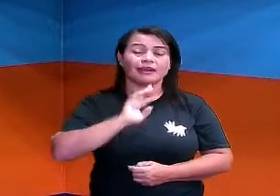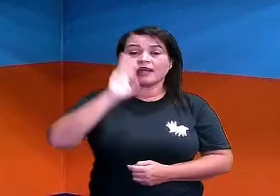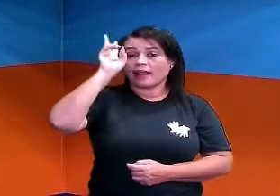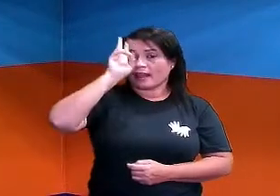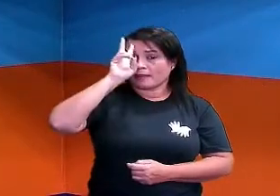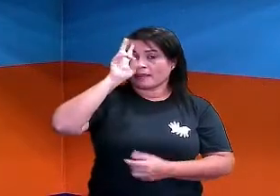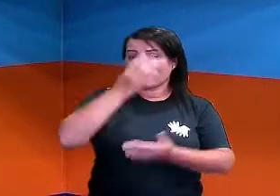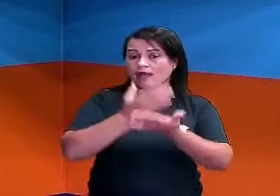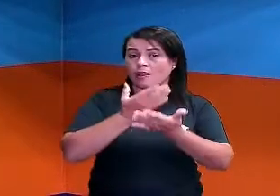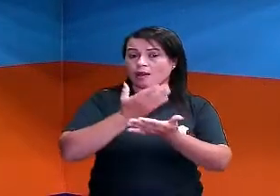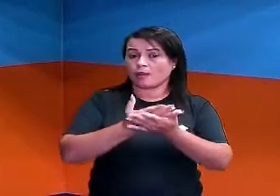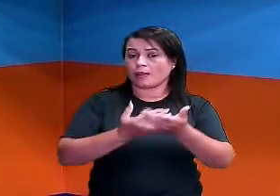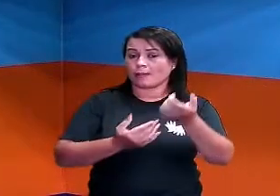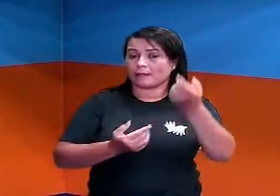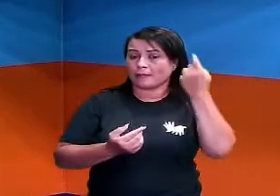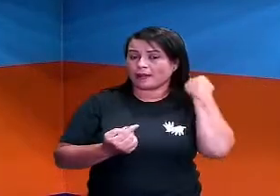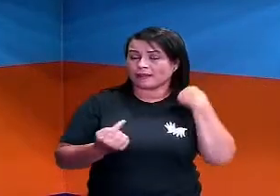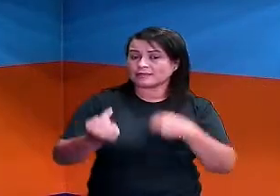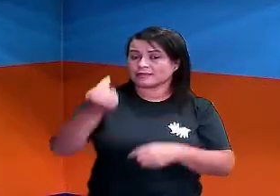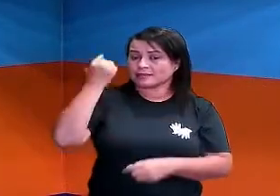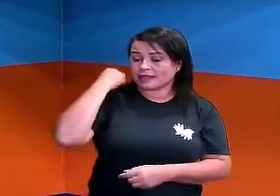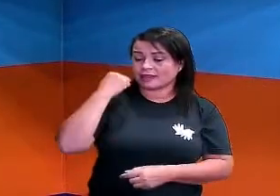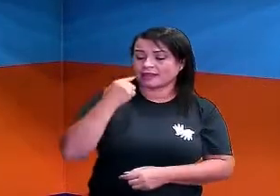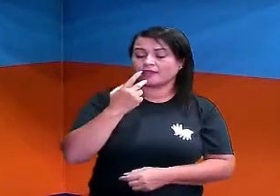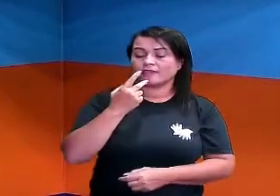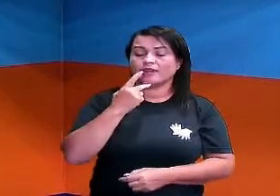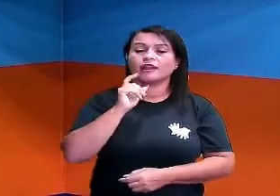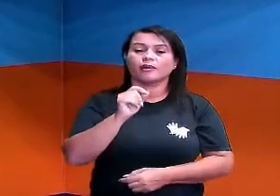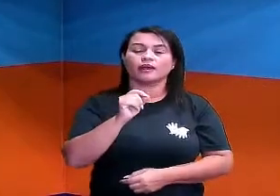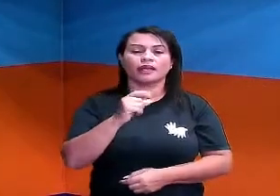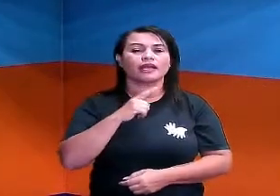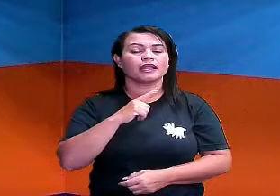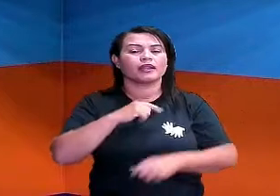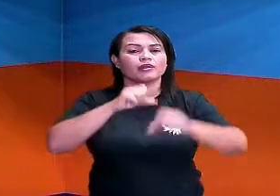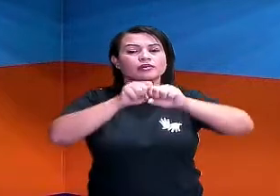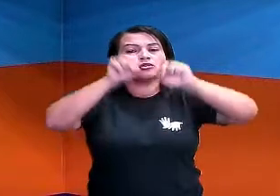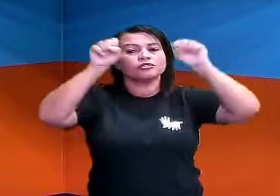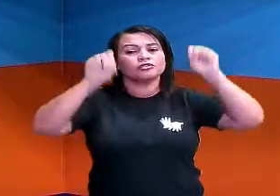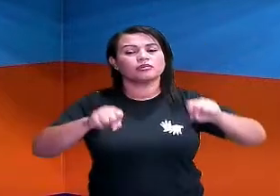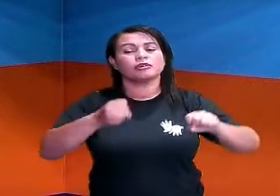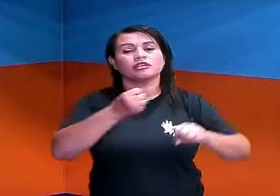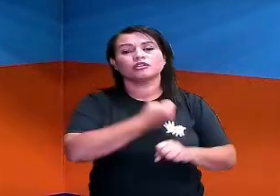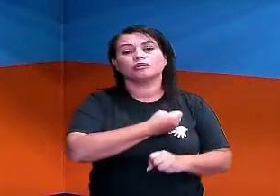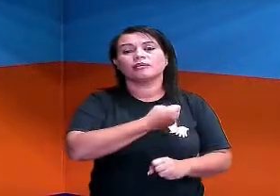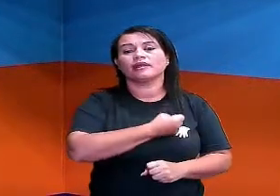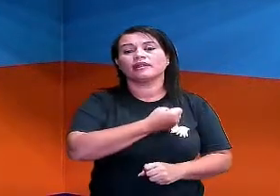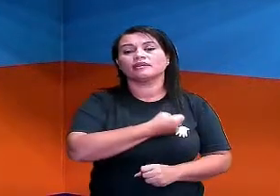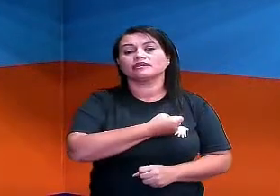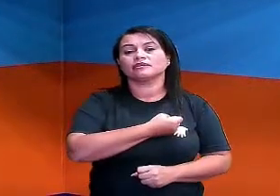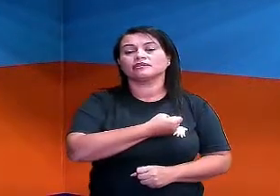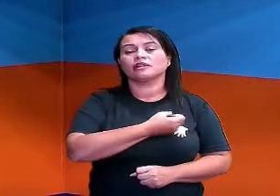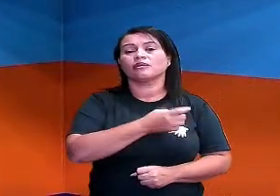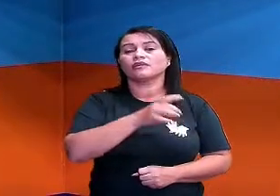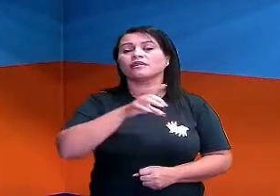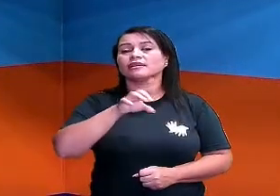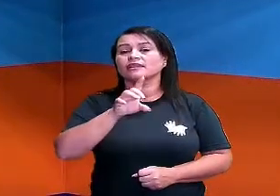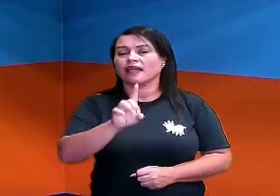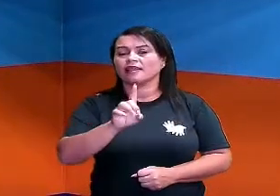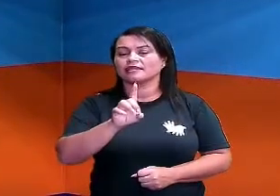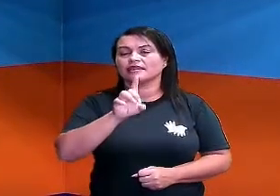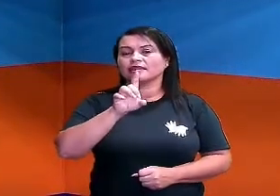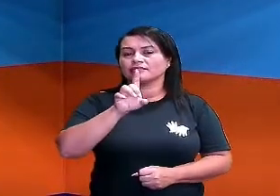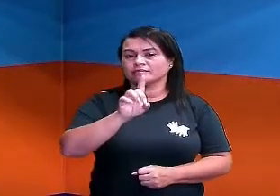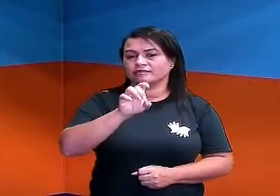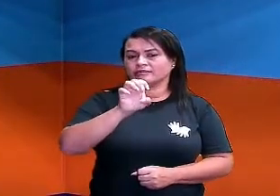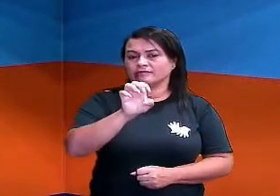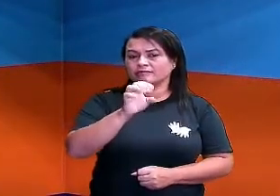aula passada que eu falei que o nosso sistema de numeração decimal, ele é na base do